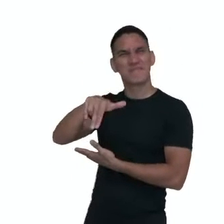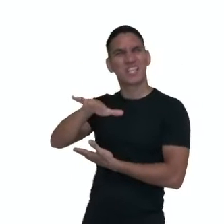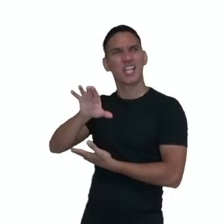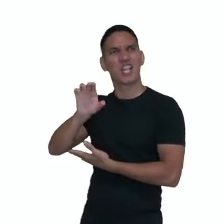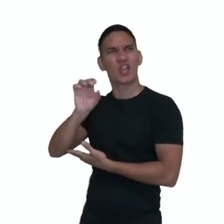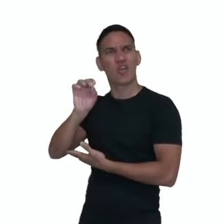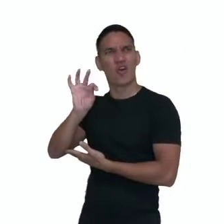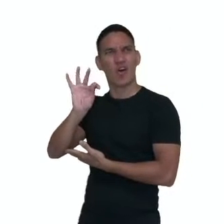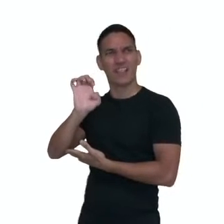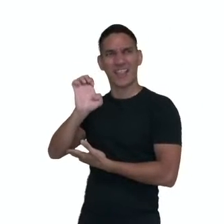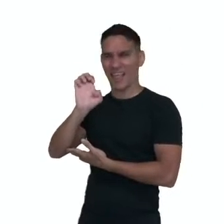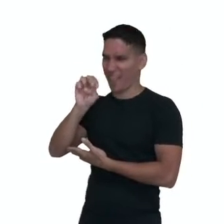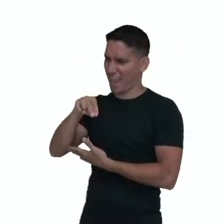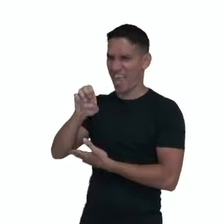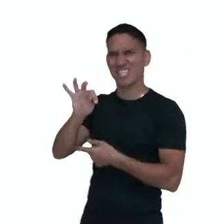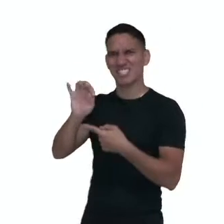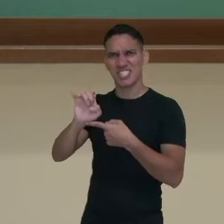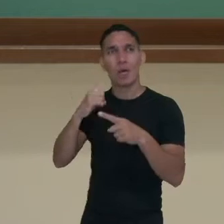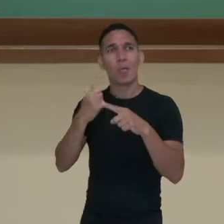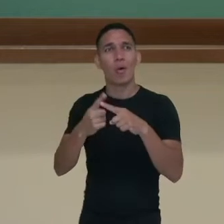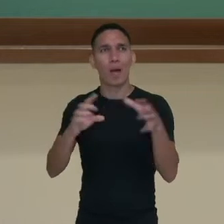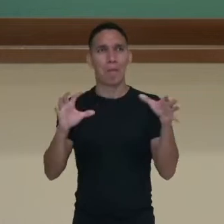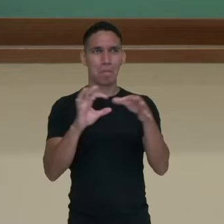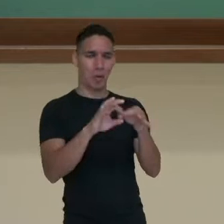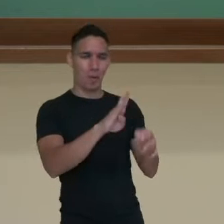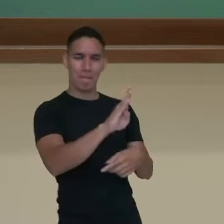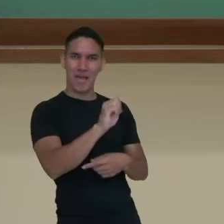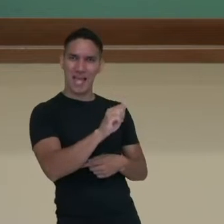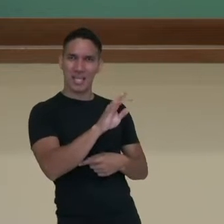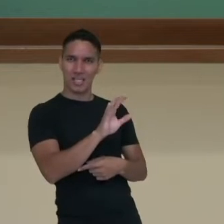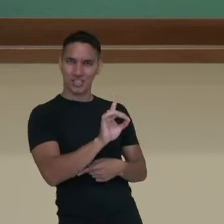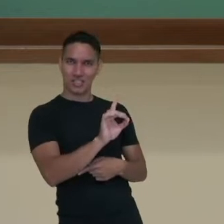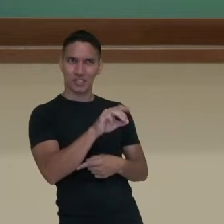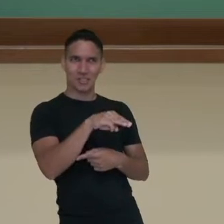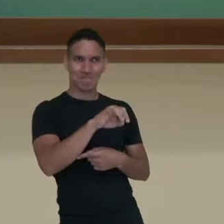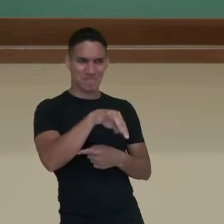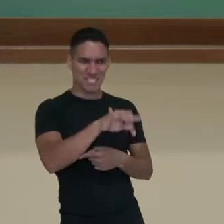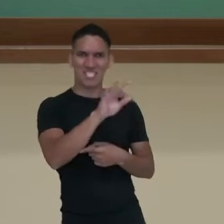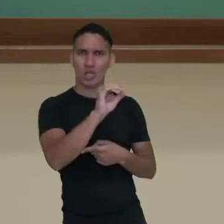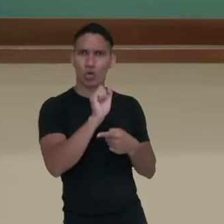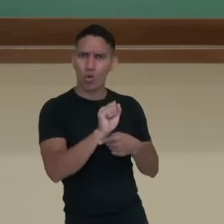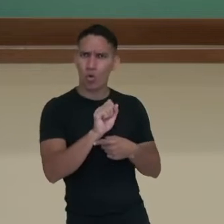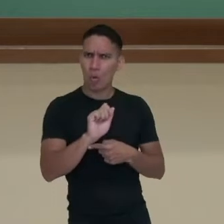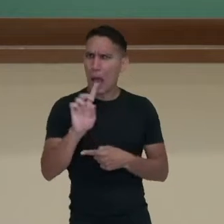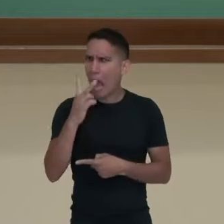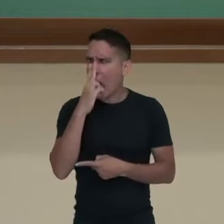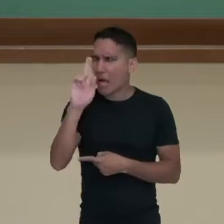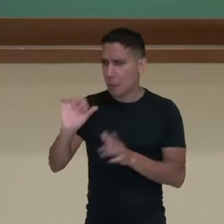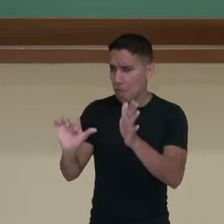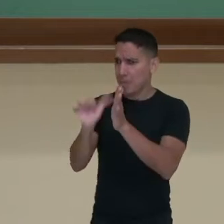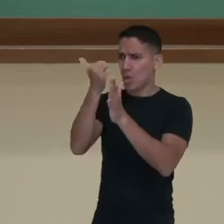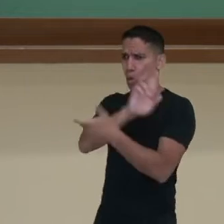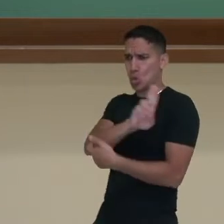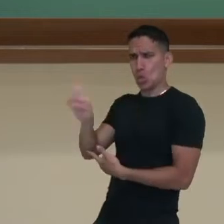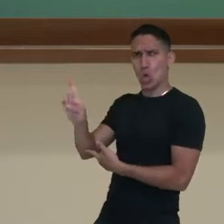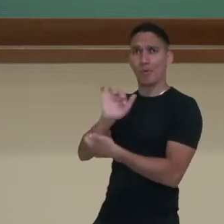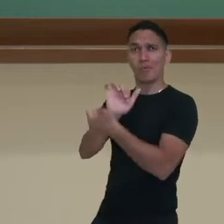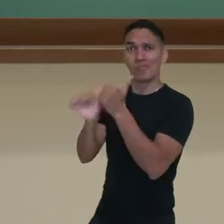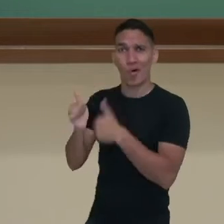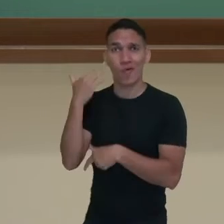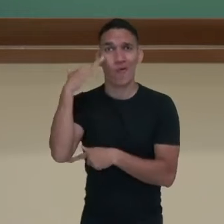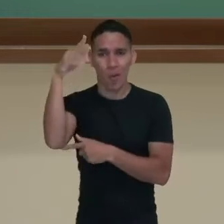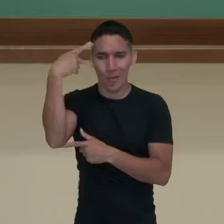com o badminton? O que vocês acham? Será que o primeiro nome deste esporte tão conhecido no nosso